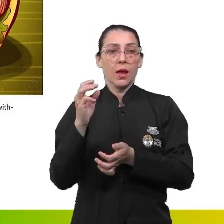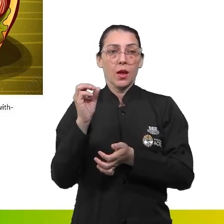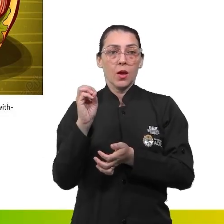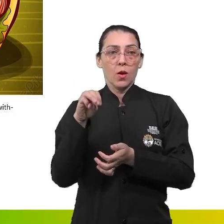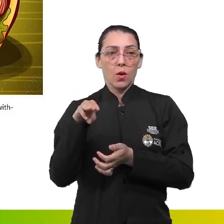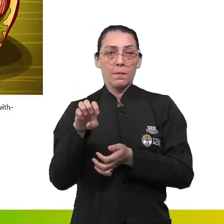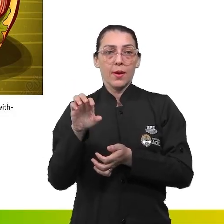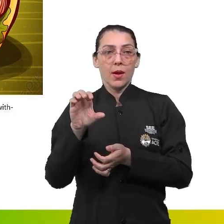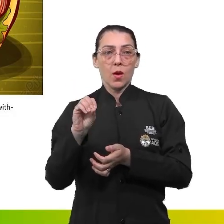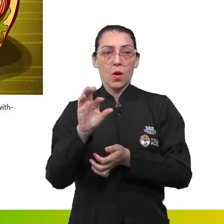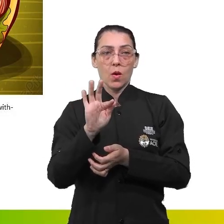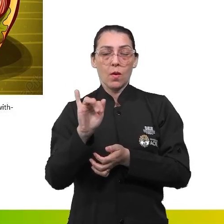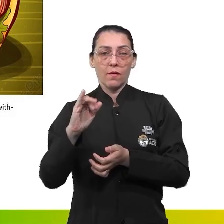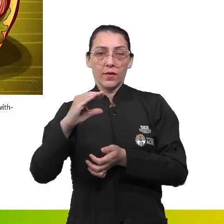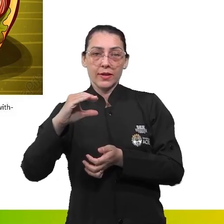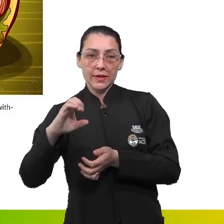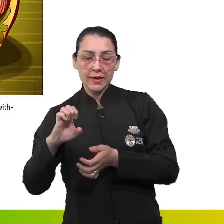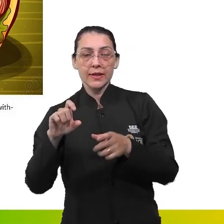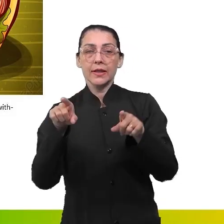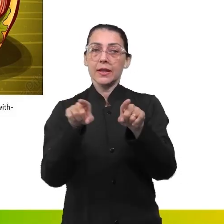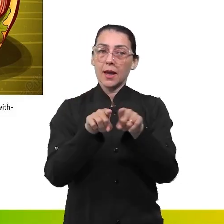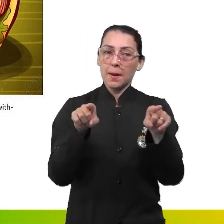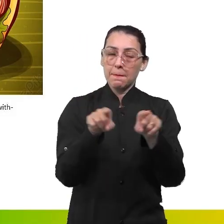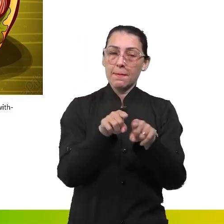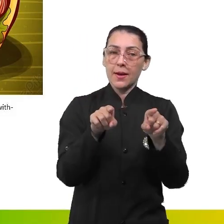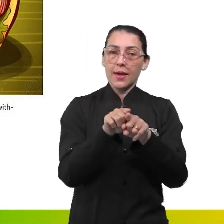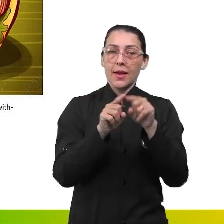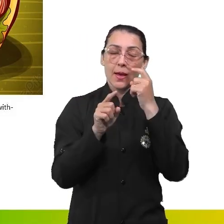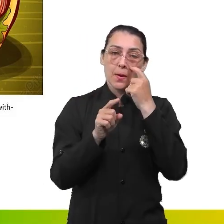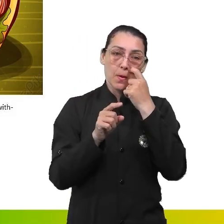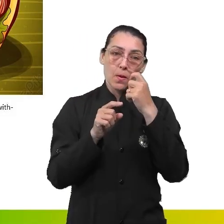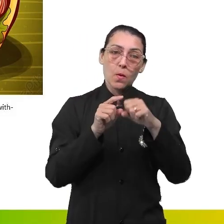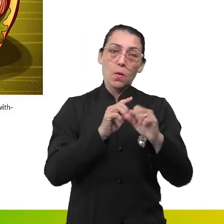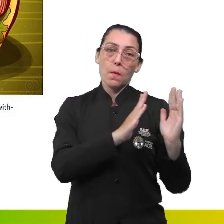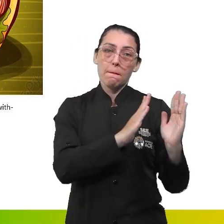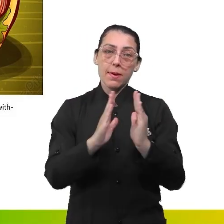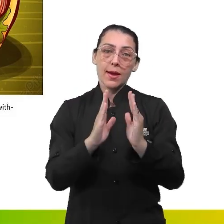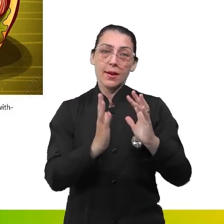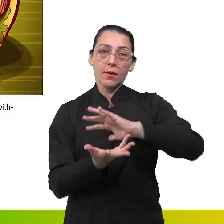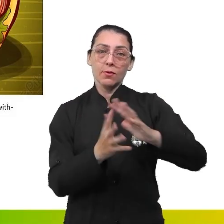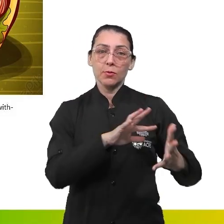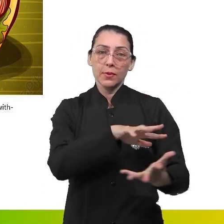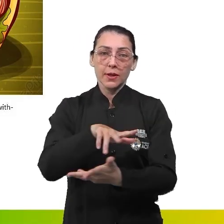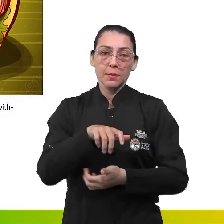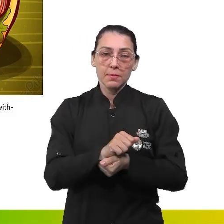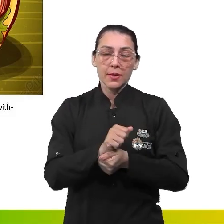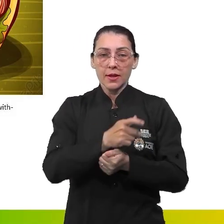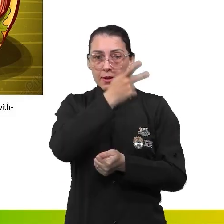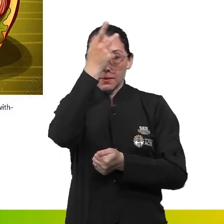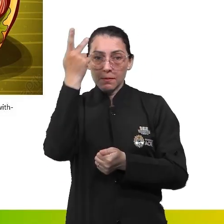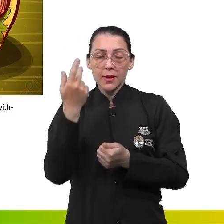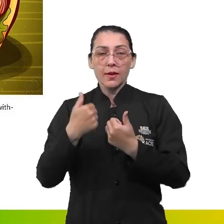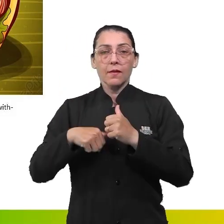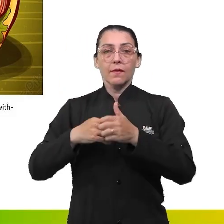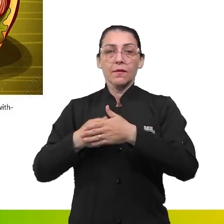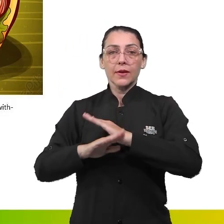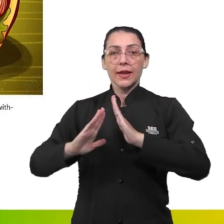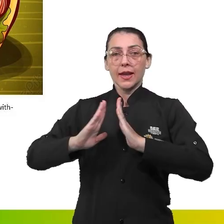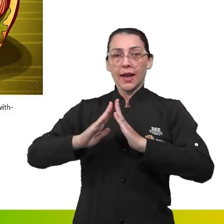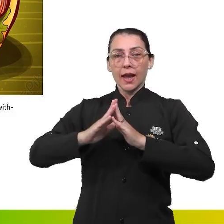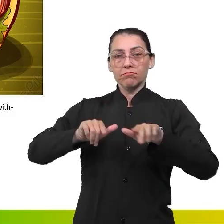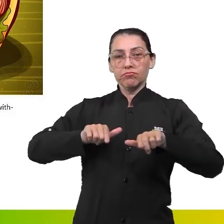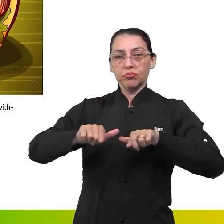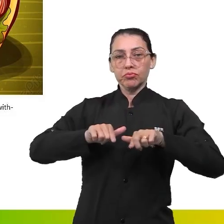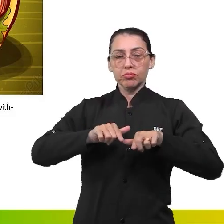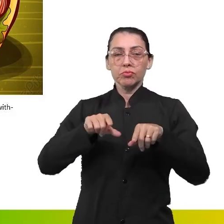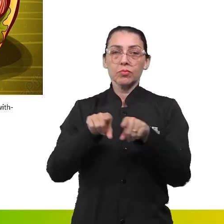home office, muito comum também durante o período pandêmico, né, que no caso as pessoas passaram a trabalhar em